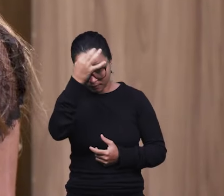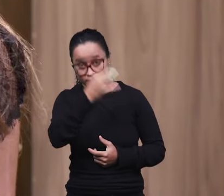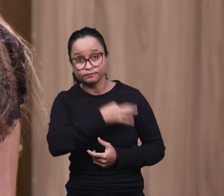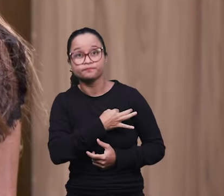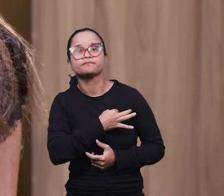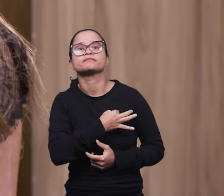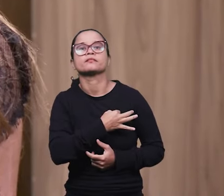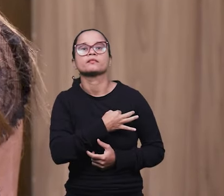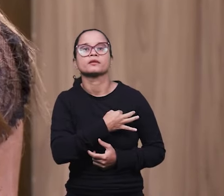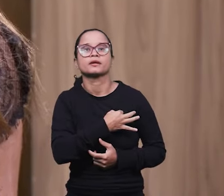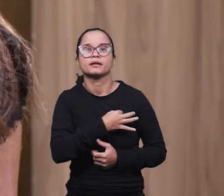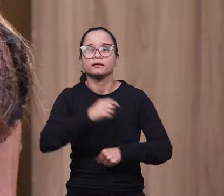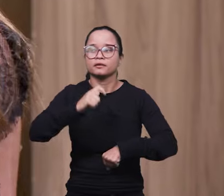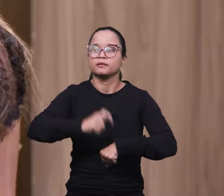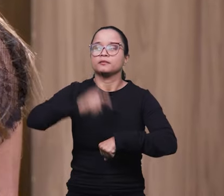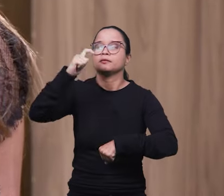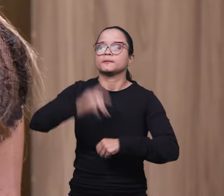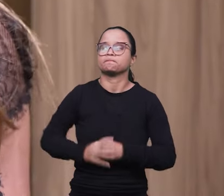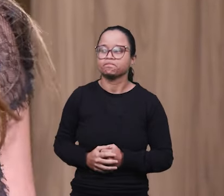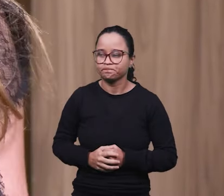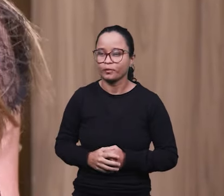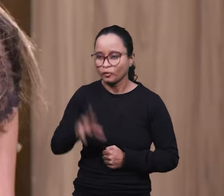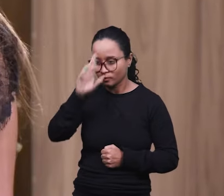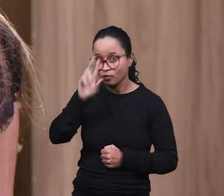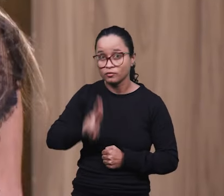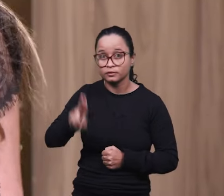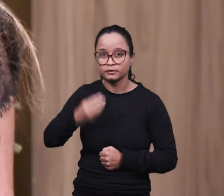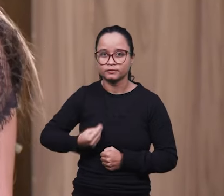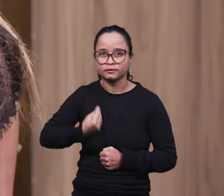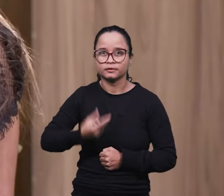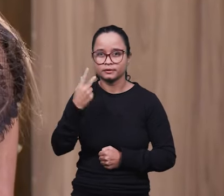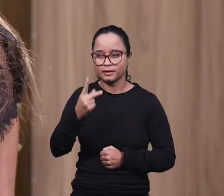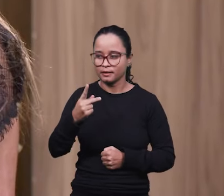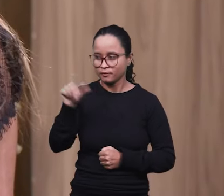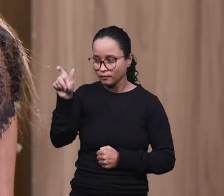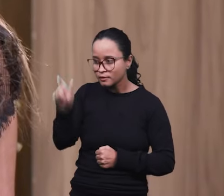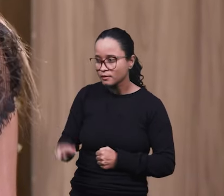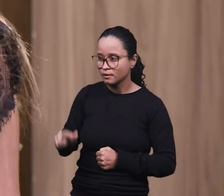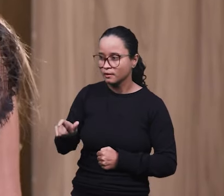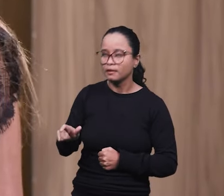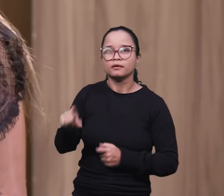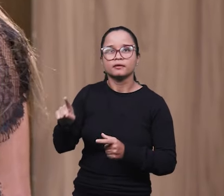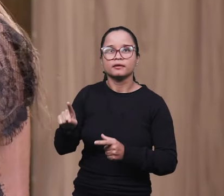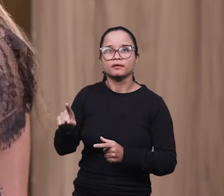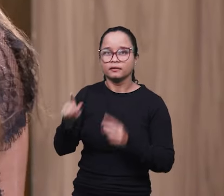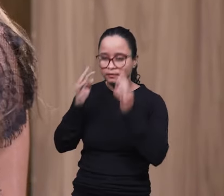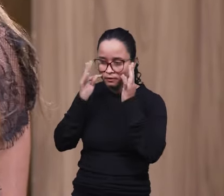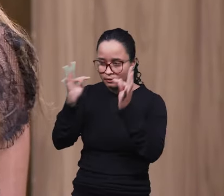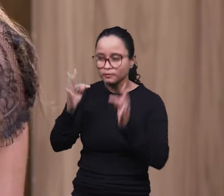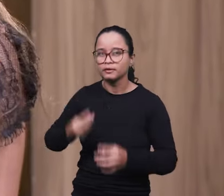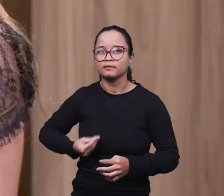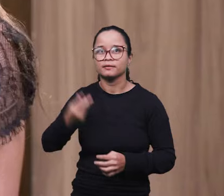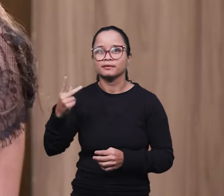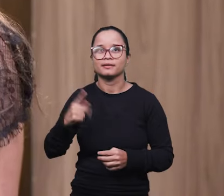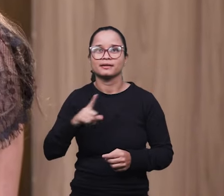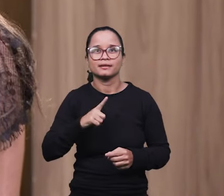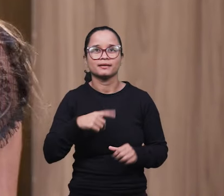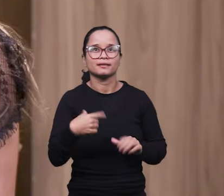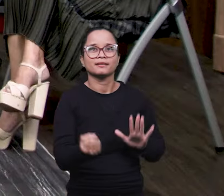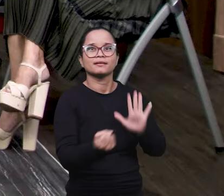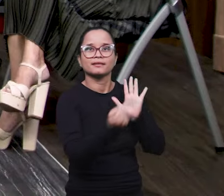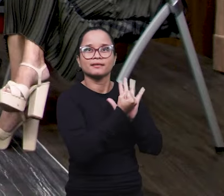coração e Em algum momento o senhor te usa e você é luz na vida daquela pessoa e eu tenho uma experiência muito marcante se